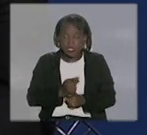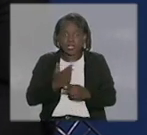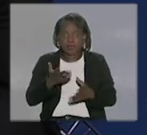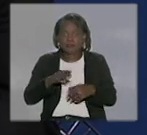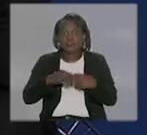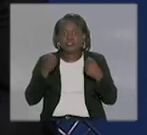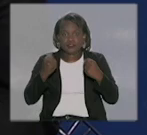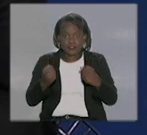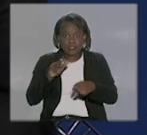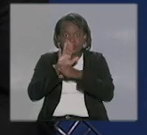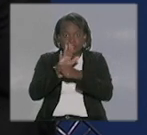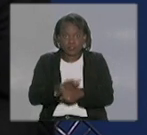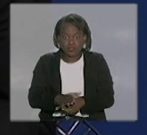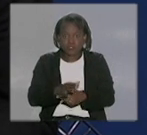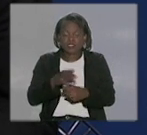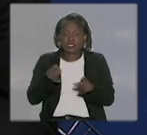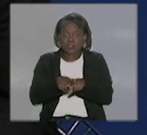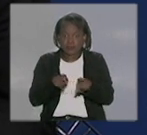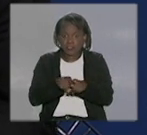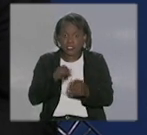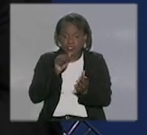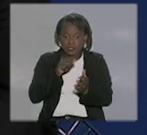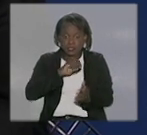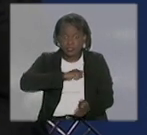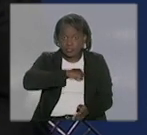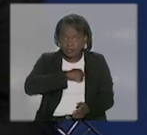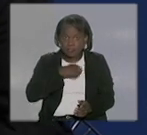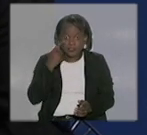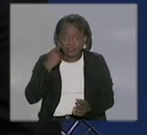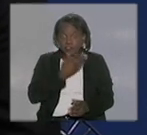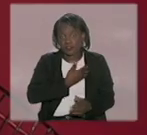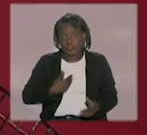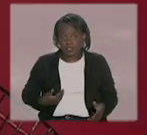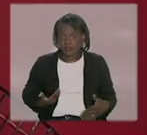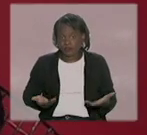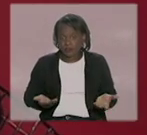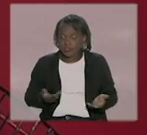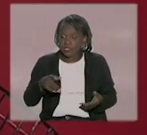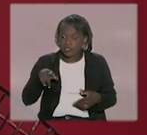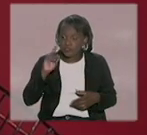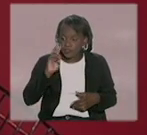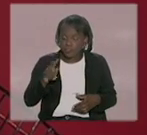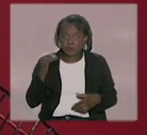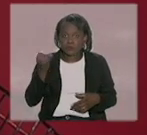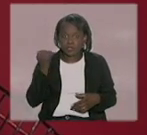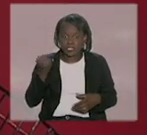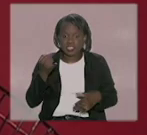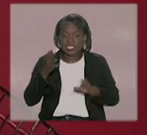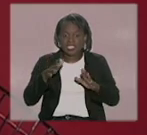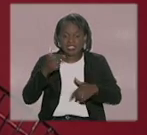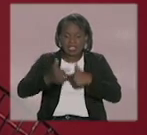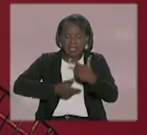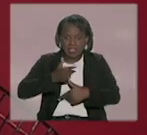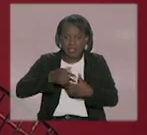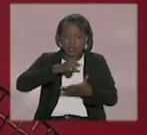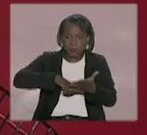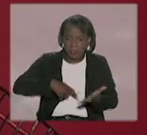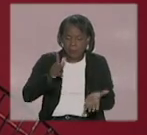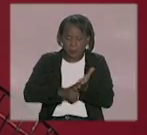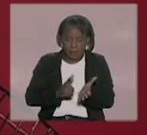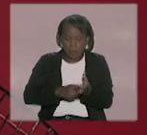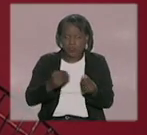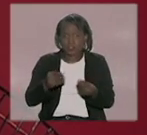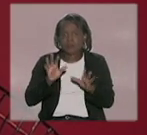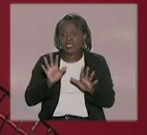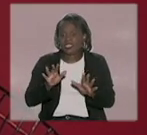até fortalecer a fiscalização que é feita pelo poder público. Aí você colocou um ponto fundamental, né? Desburocratização de um lado, que ajuda